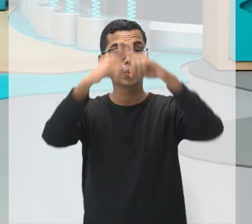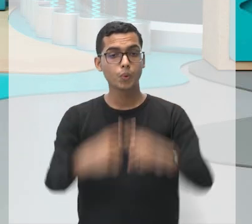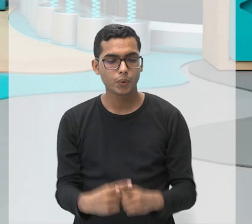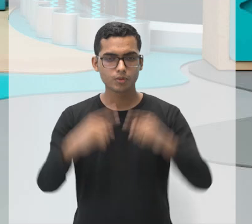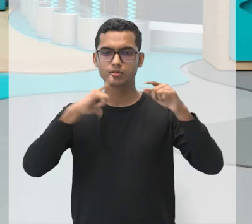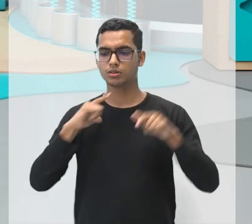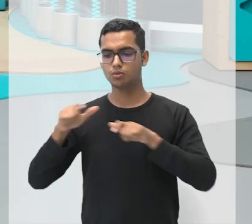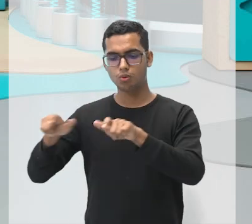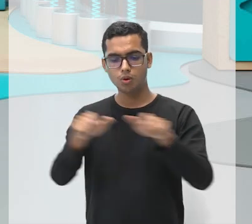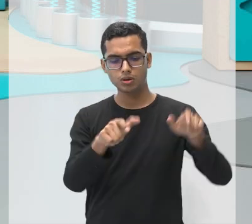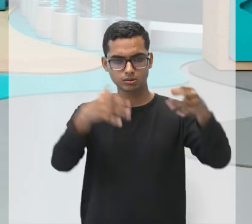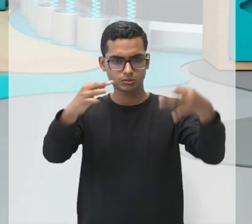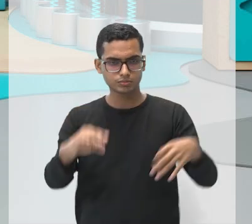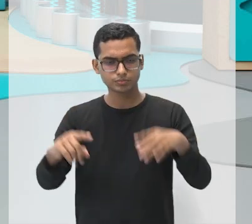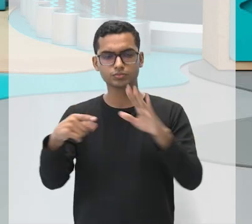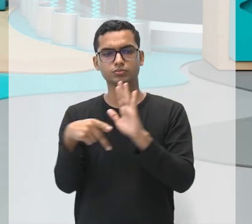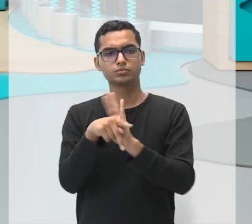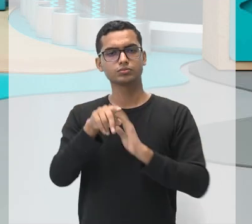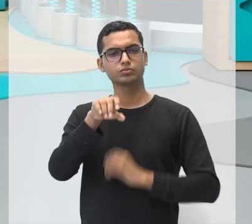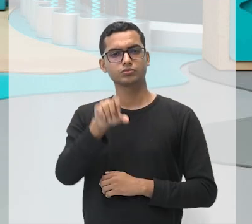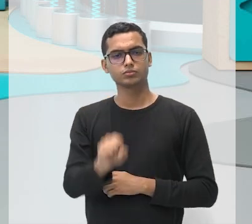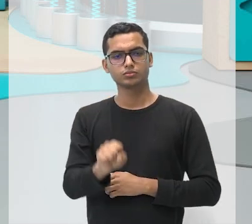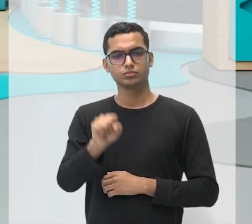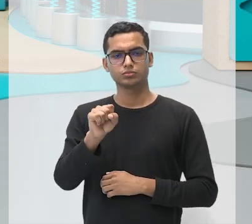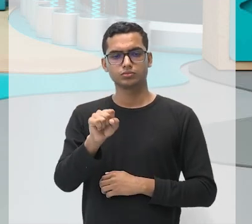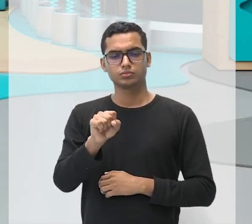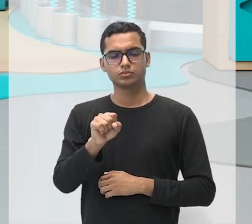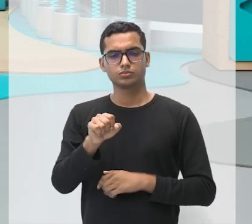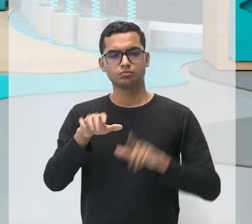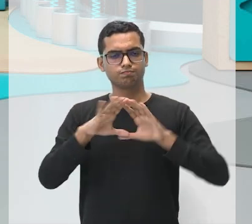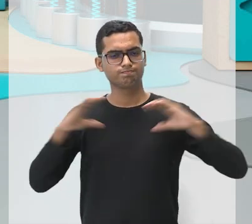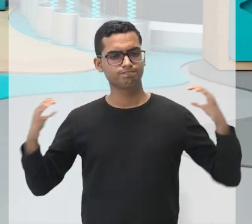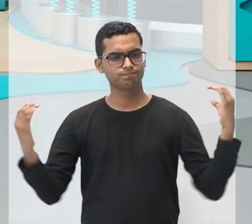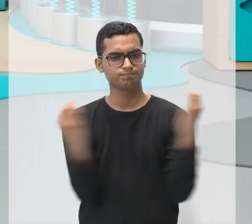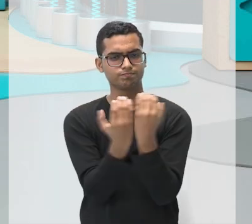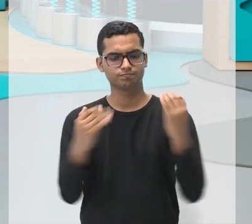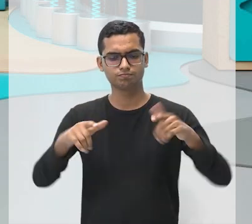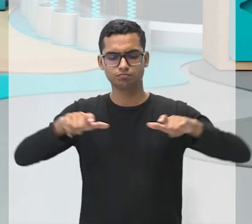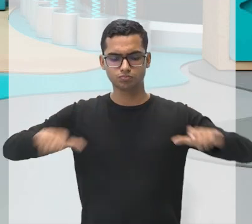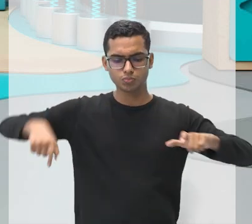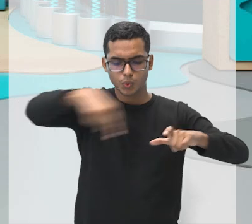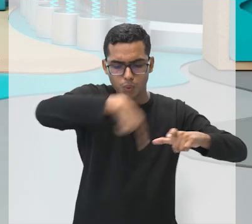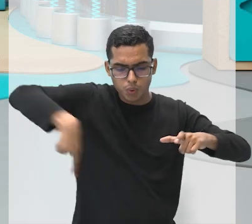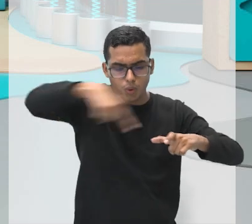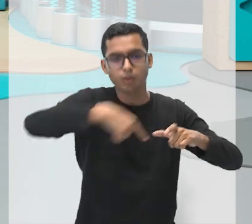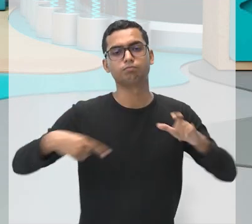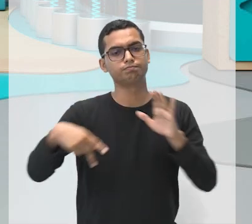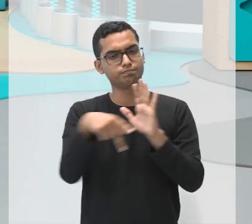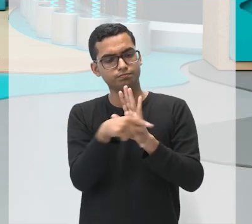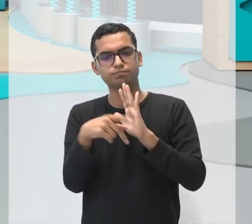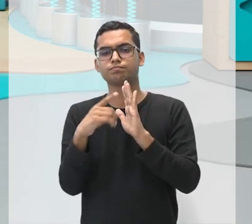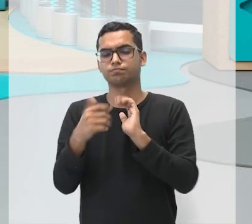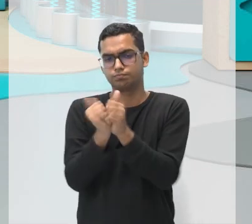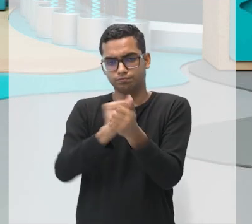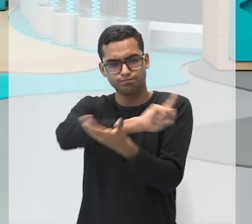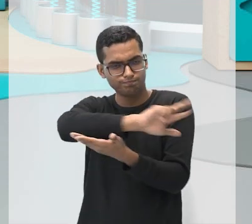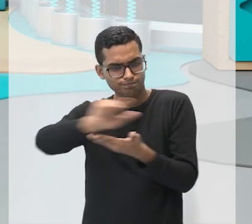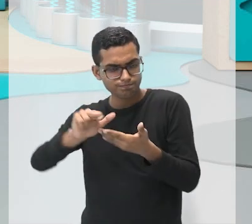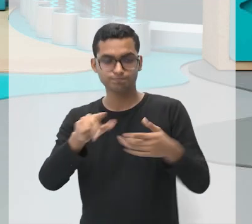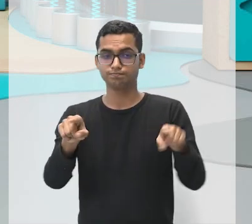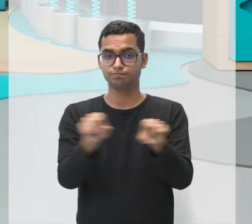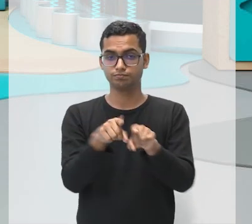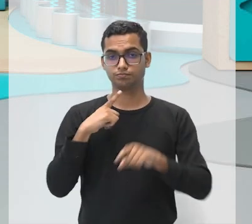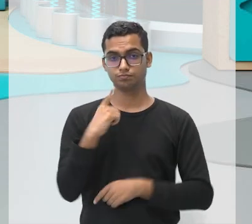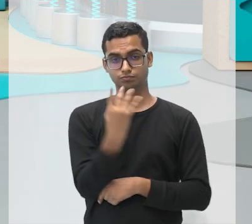apropriado, que é chamado o estádio de atletismo. Uma pista oficial ela vai possuir 400 metros